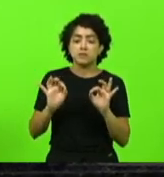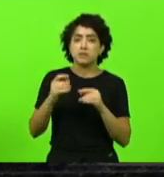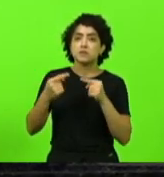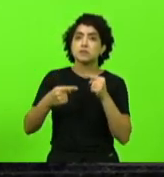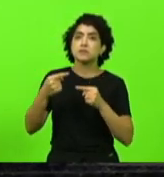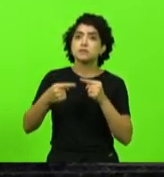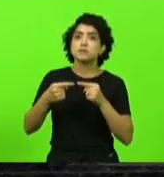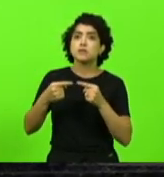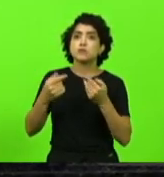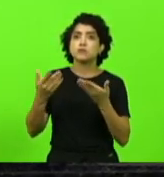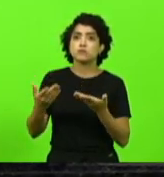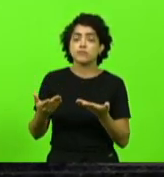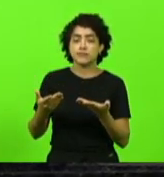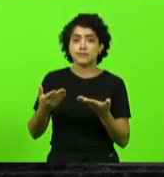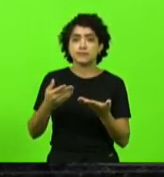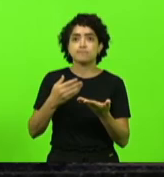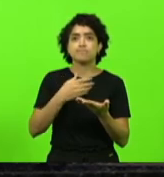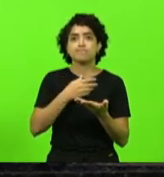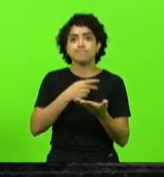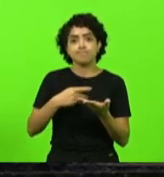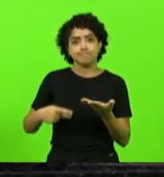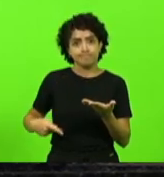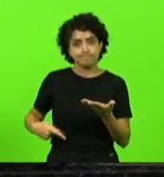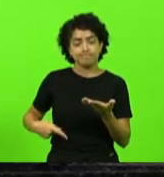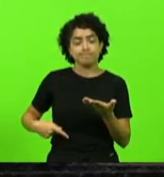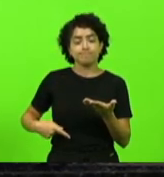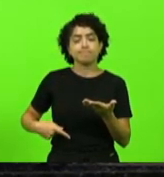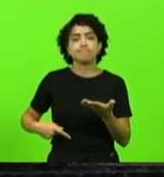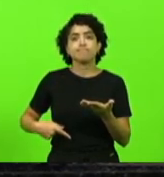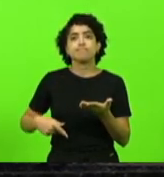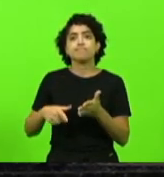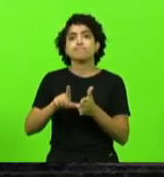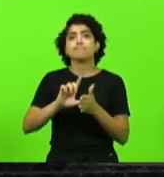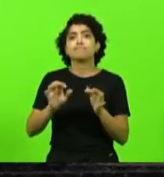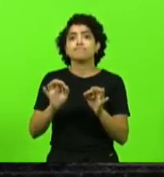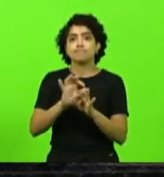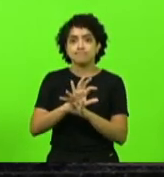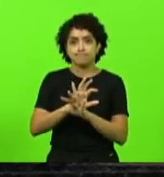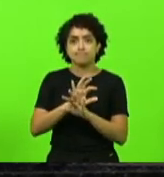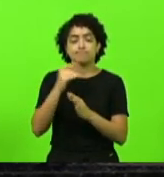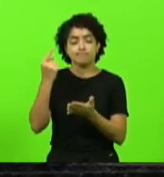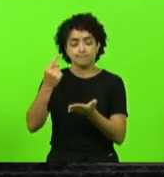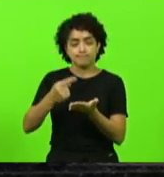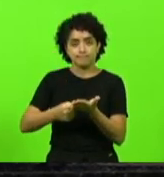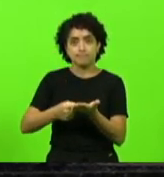liberar, esta presidência, antes de encerrar a sessão, convoca outra